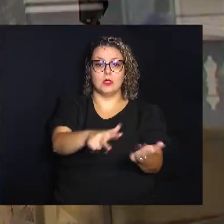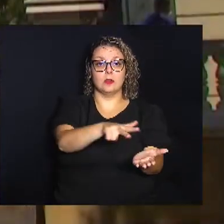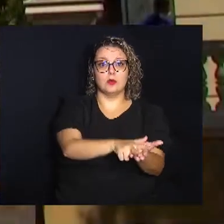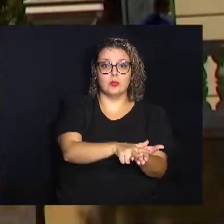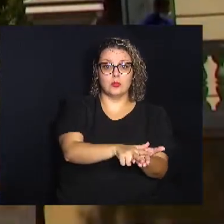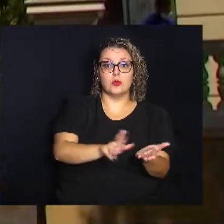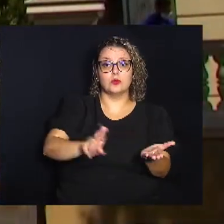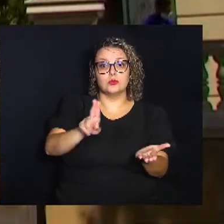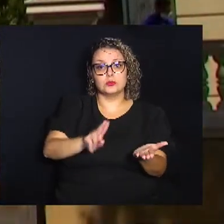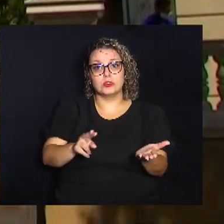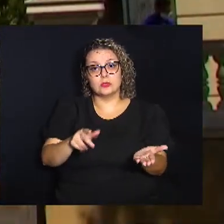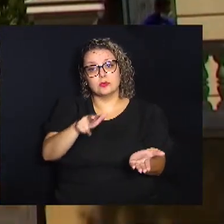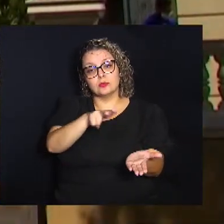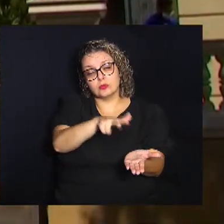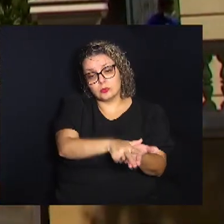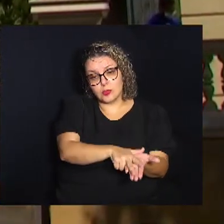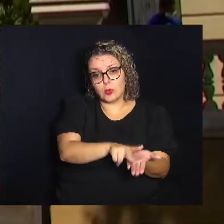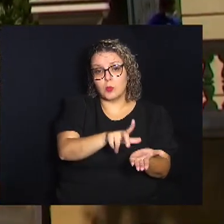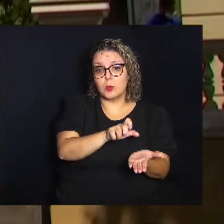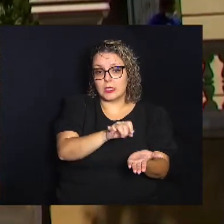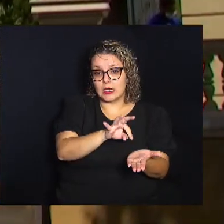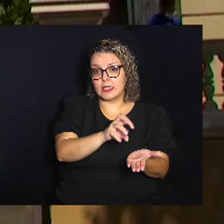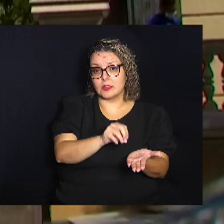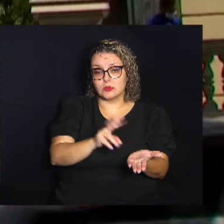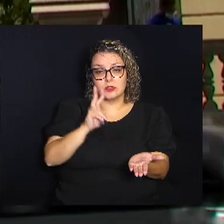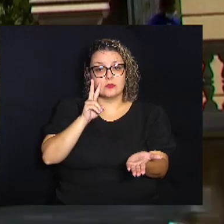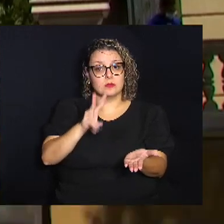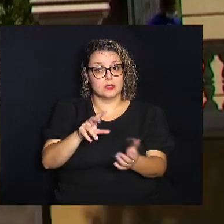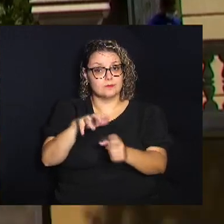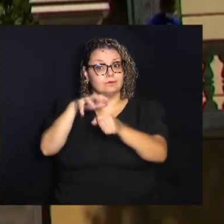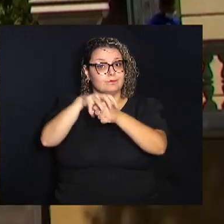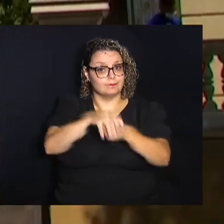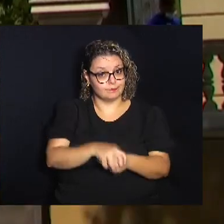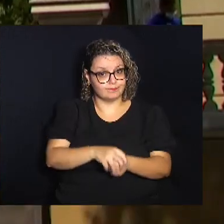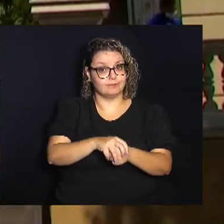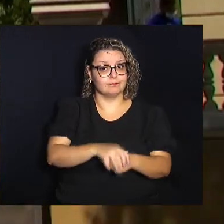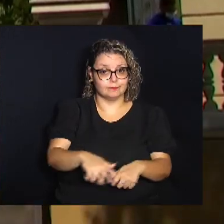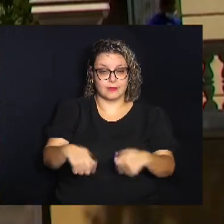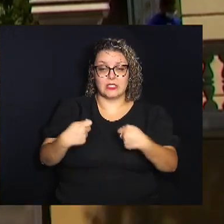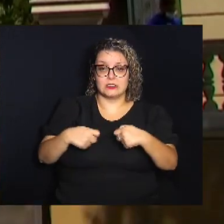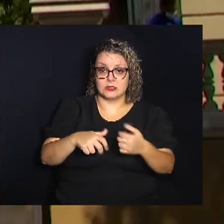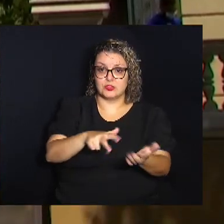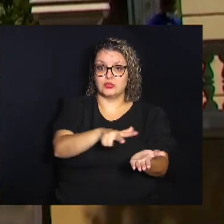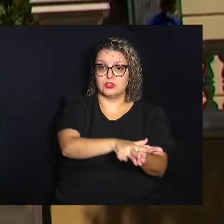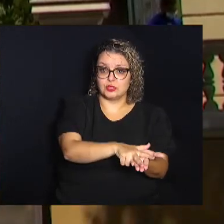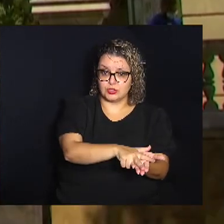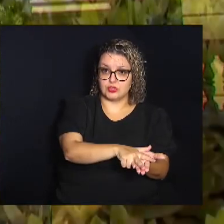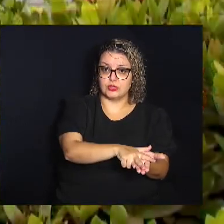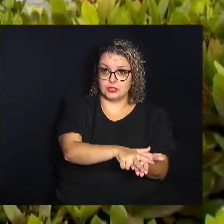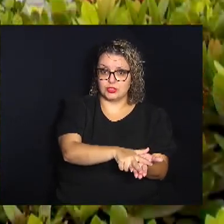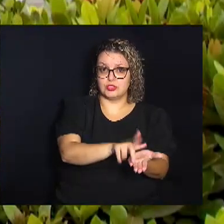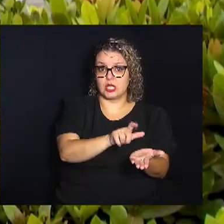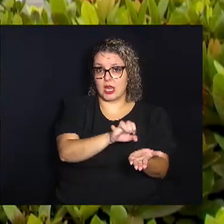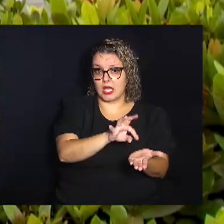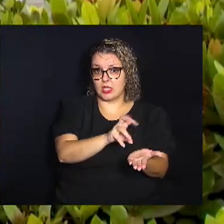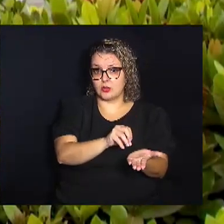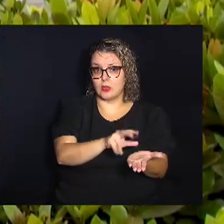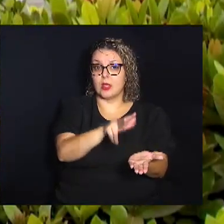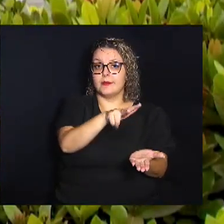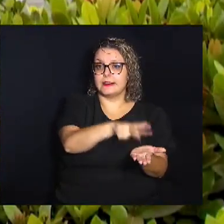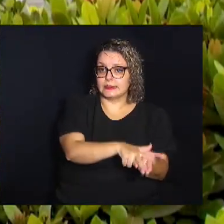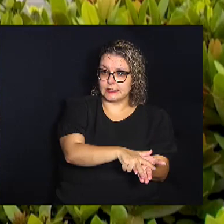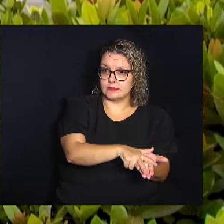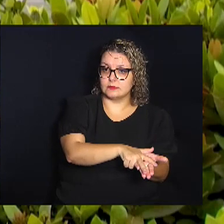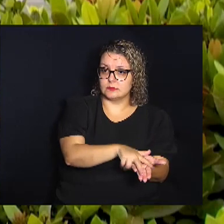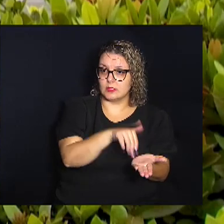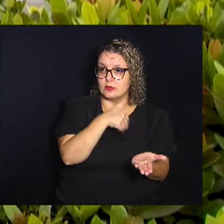ocupando um leito, que muitas vezes é necessário, a gente está vendo aí a pressão por leitos na cidade. Eles internam esses pacientes e